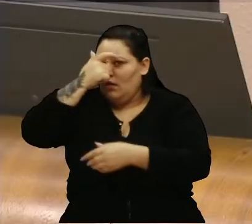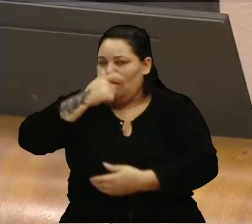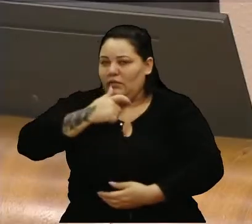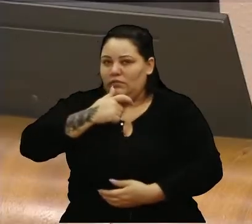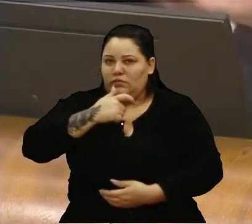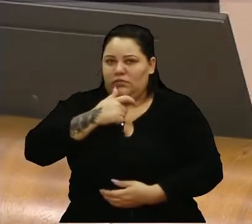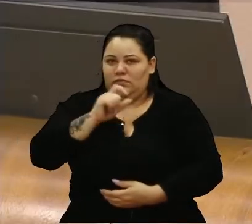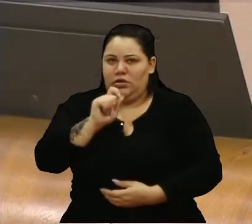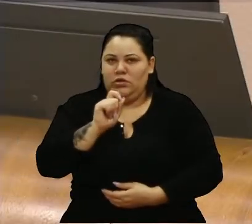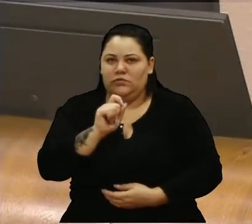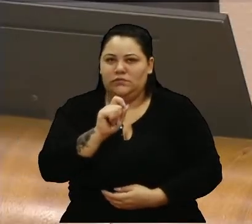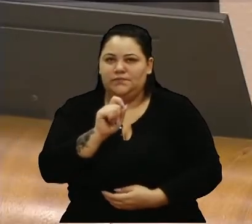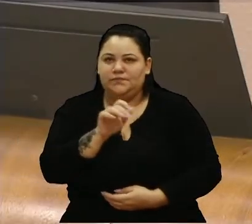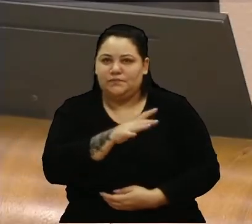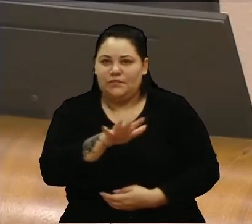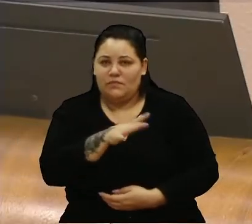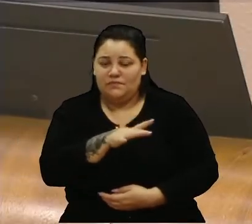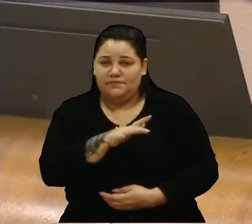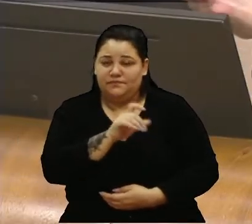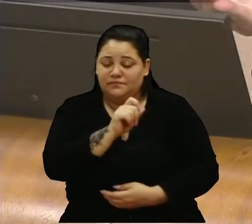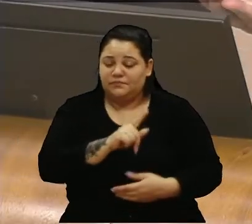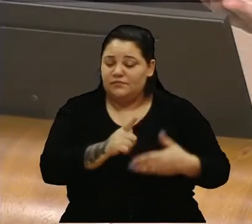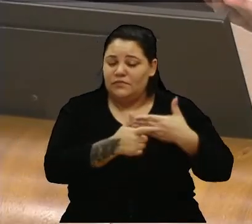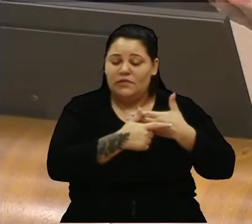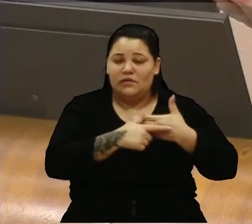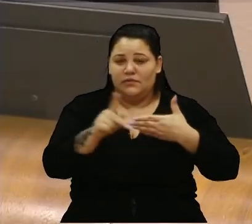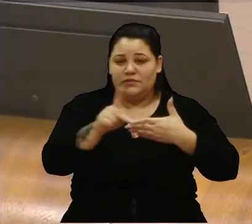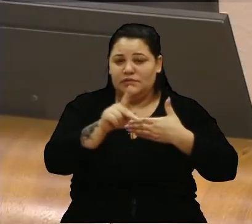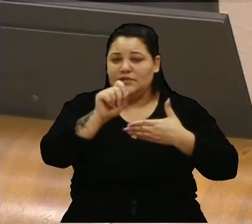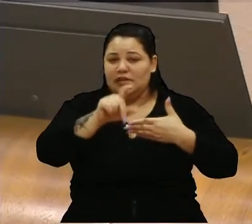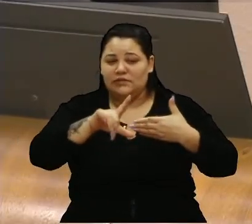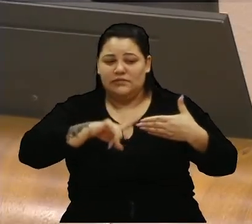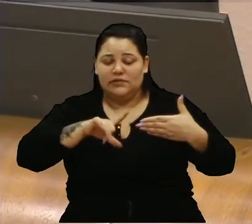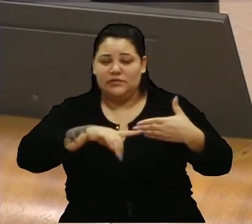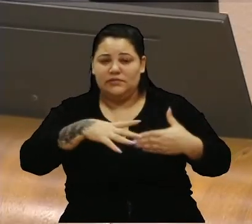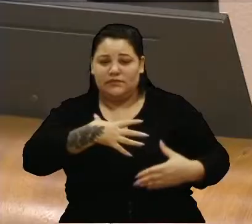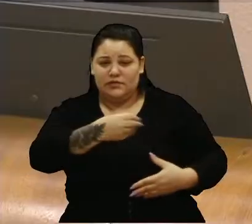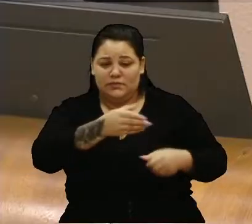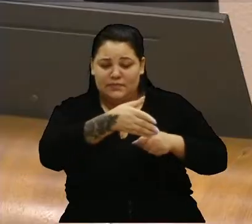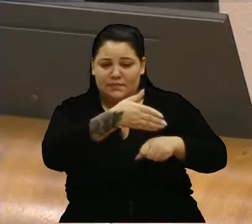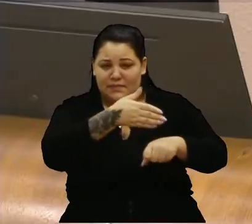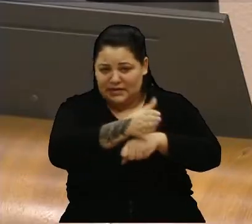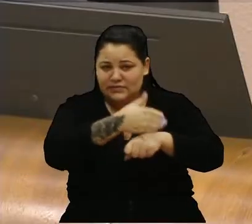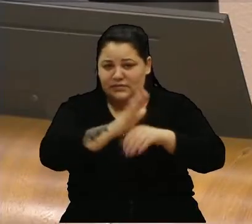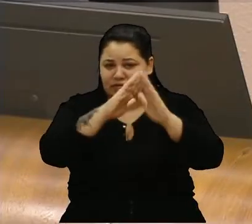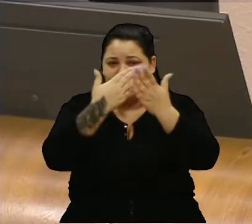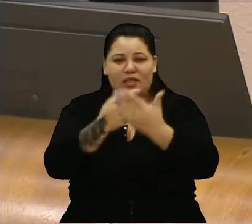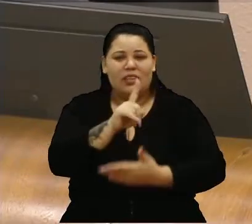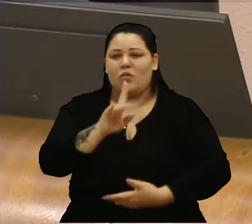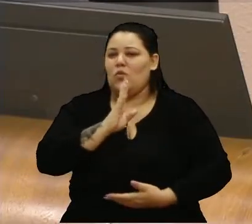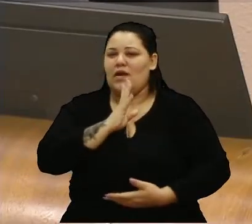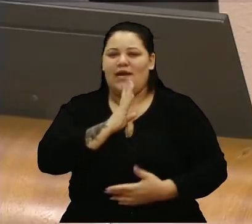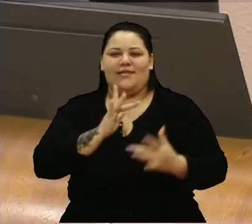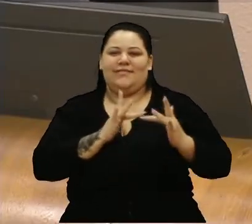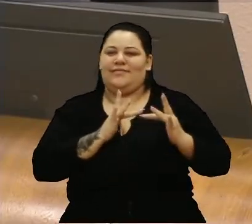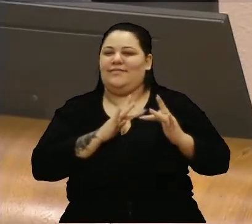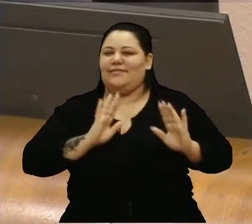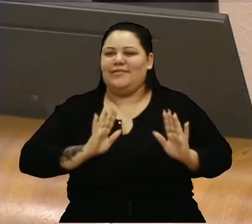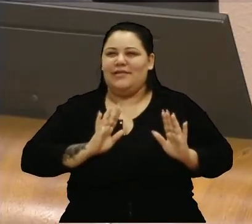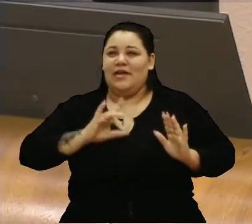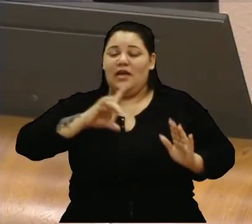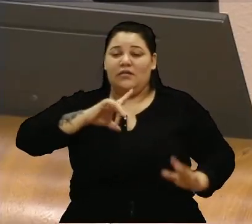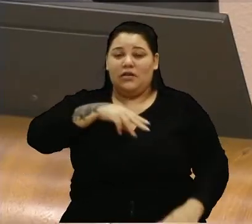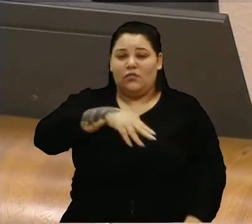vezes, quem não é professor ou quem não tem filho na educação infantil desconhece a realidade. Eu tenho o Miguel está na